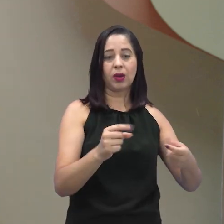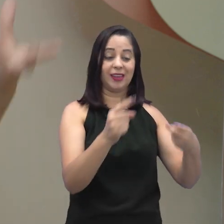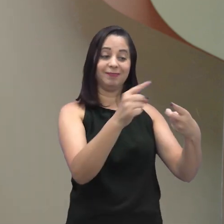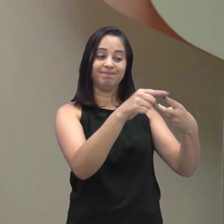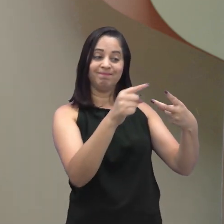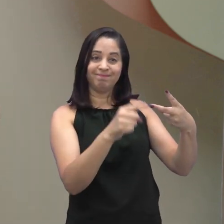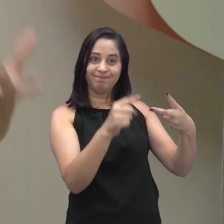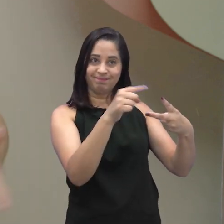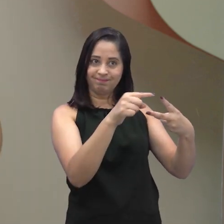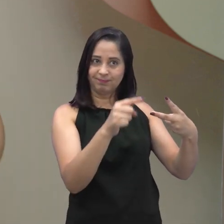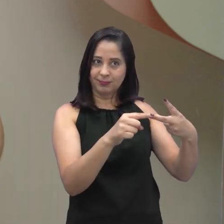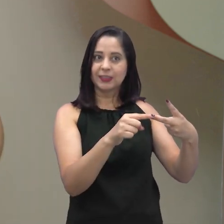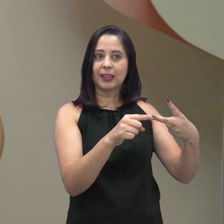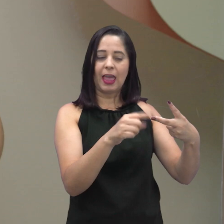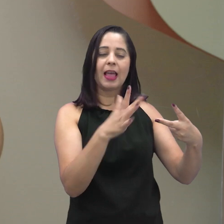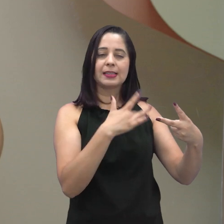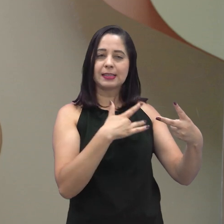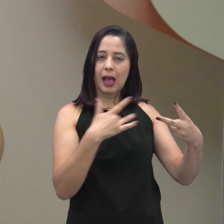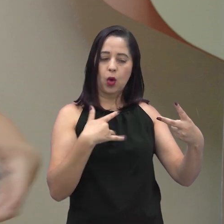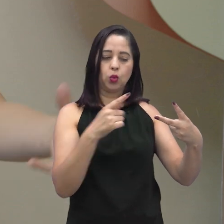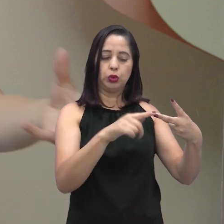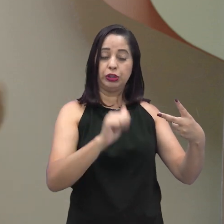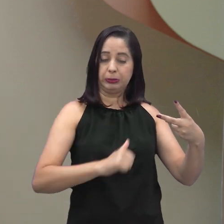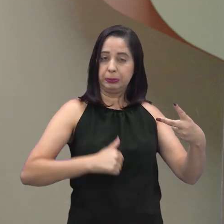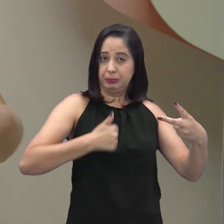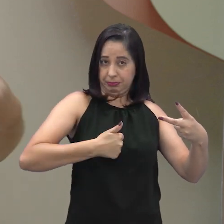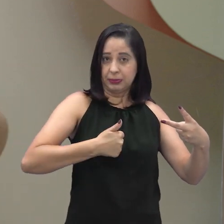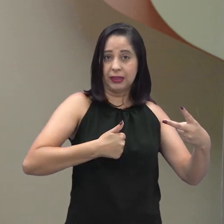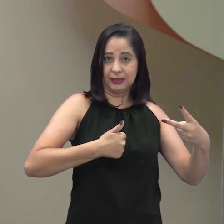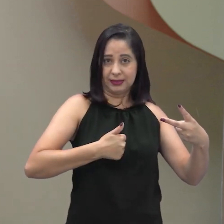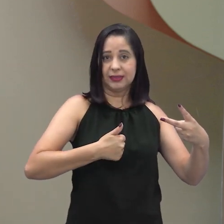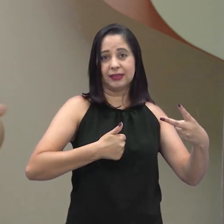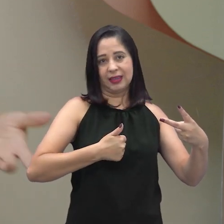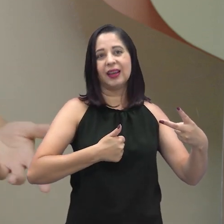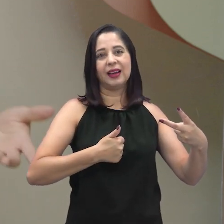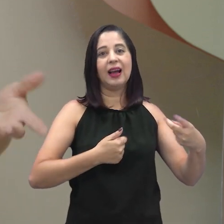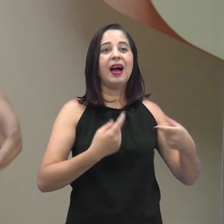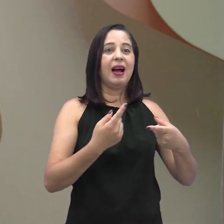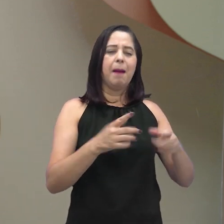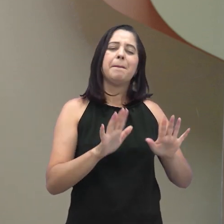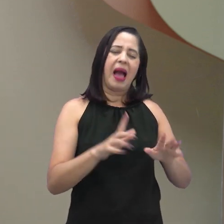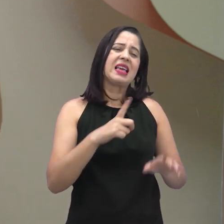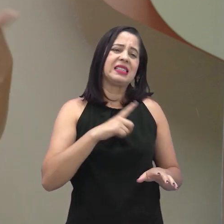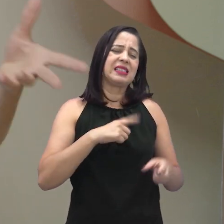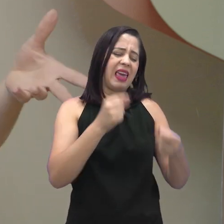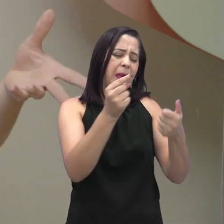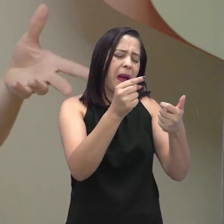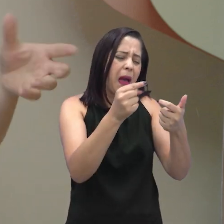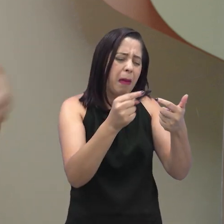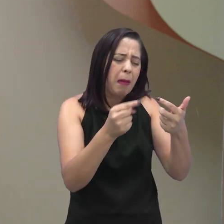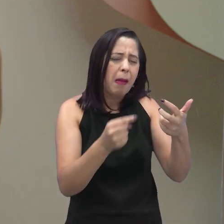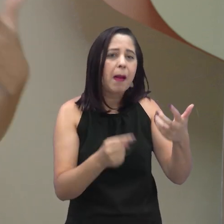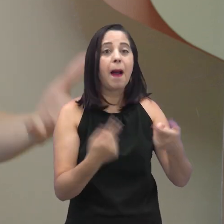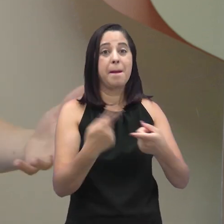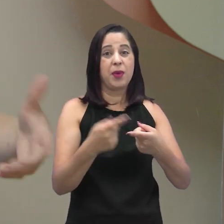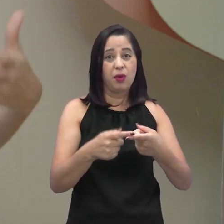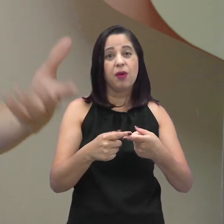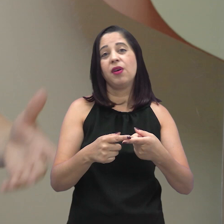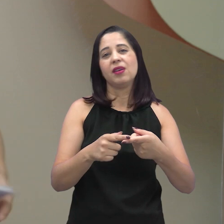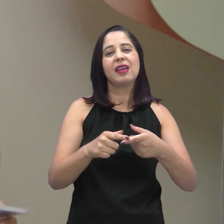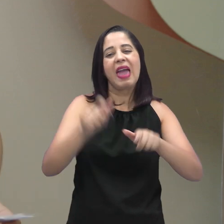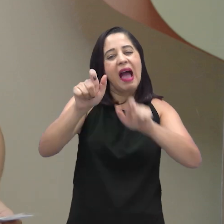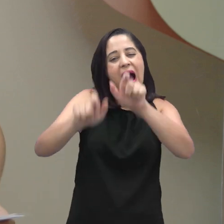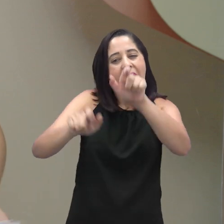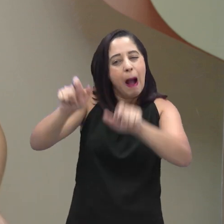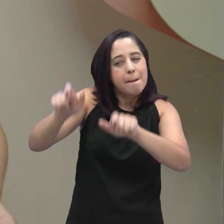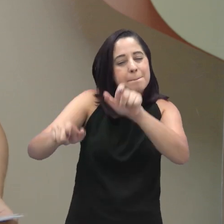são muitas e muitas coisas relacionadas, Sim, né? sim. O fator que a pessoa está inserida também Sim. vai refletir diretamente, tem um